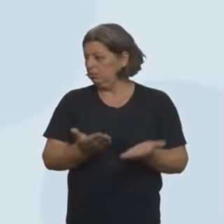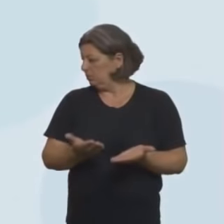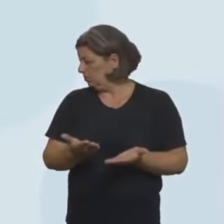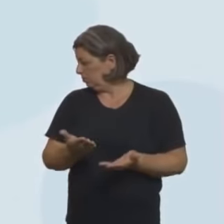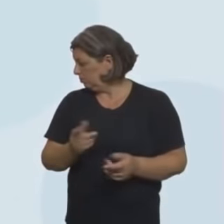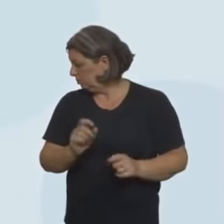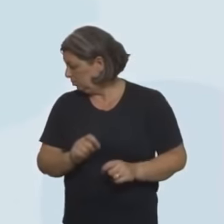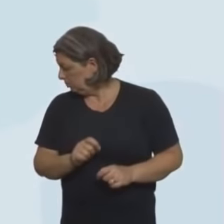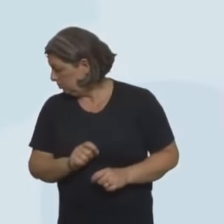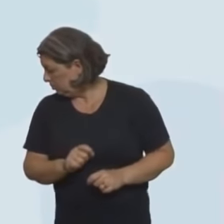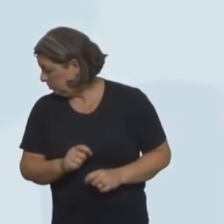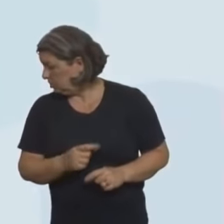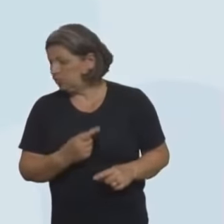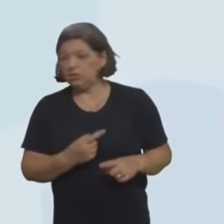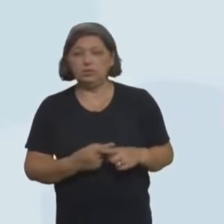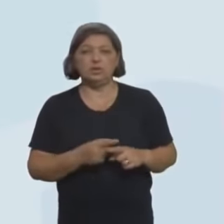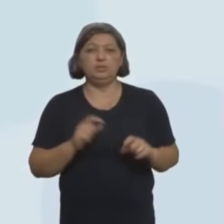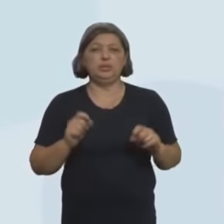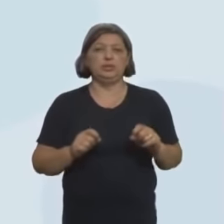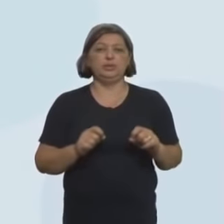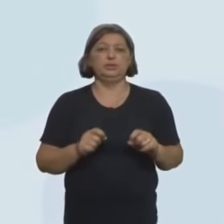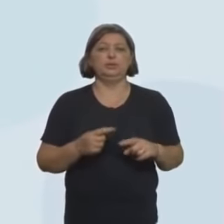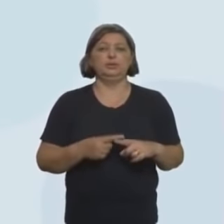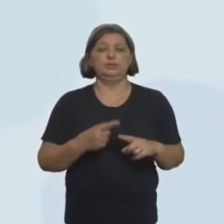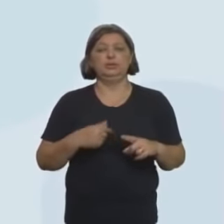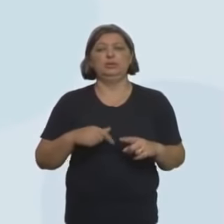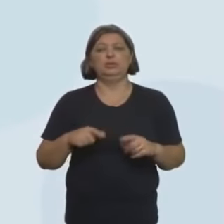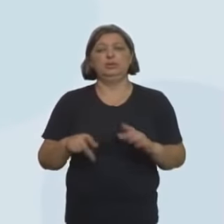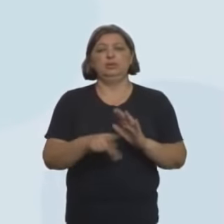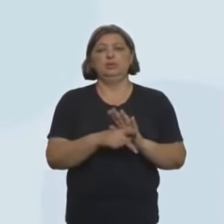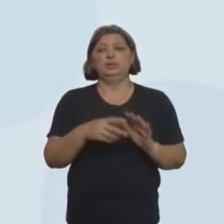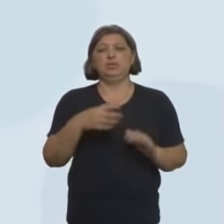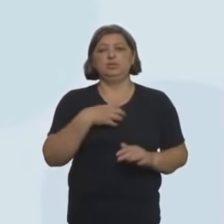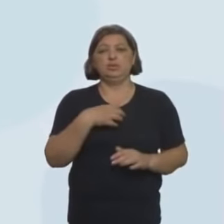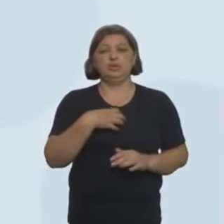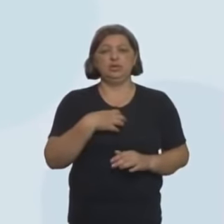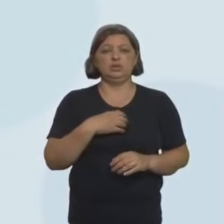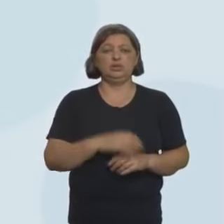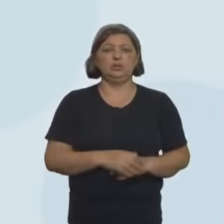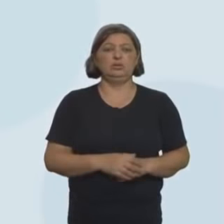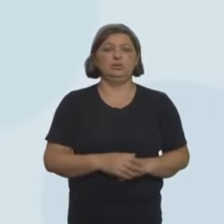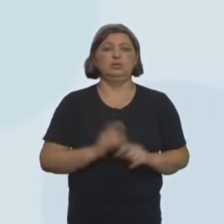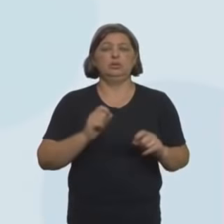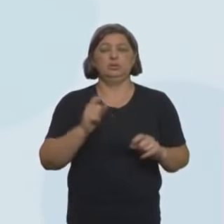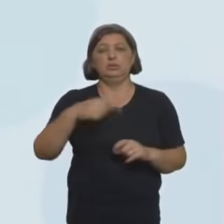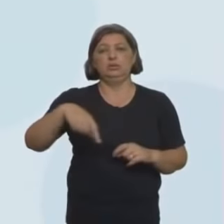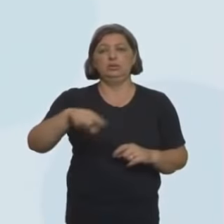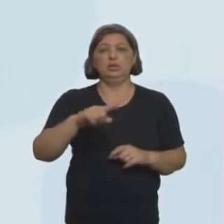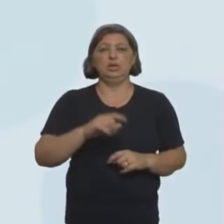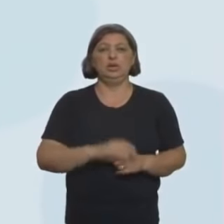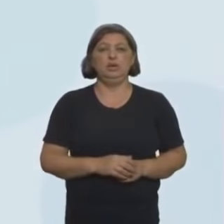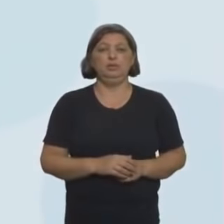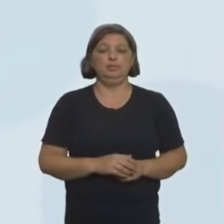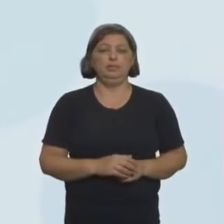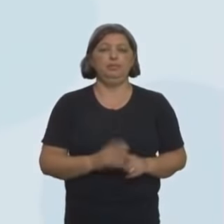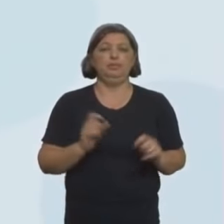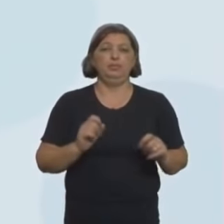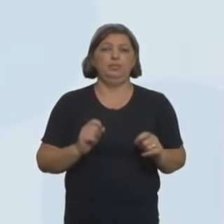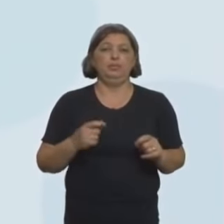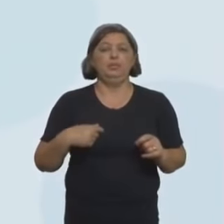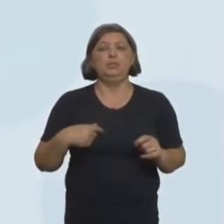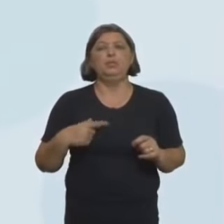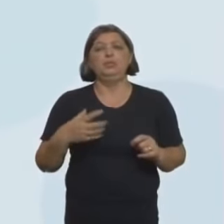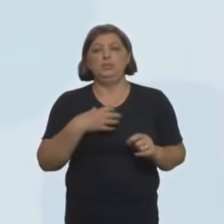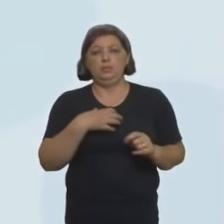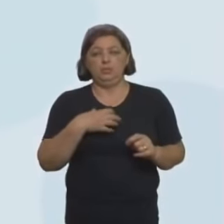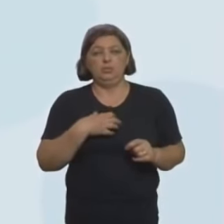de forma clara e respeitosa. Então, tudo isso de forma a dar para vocês, professores,